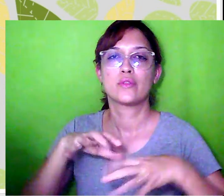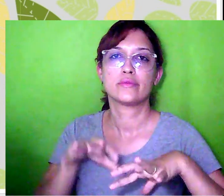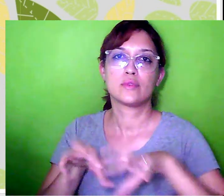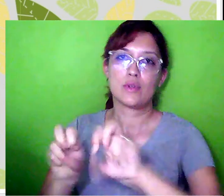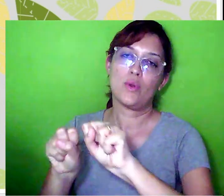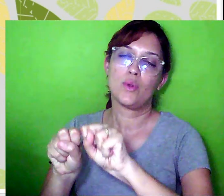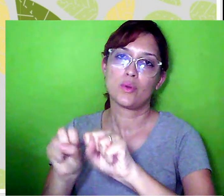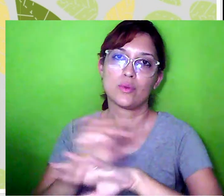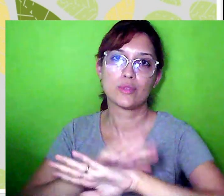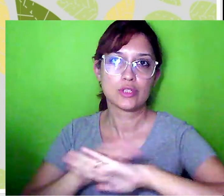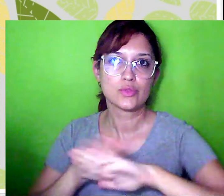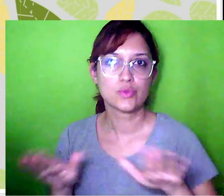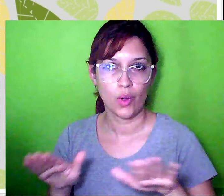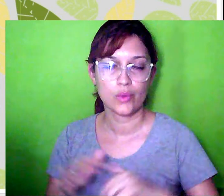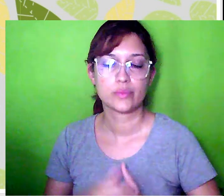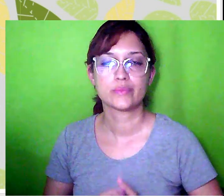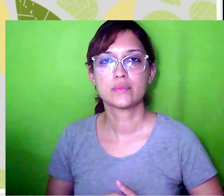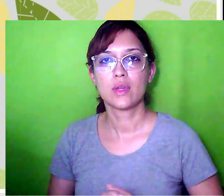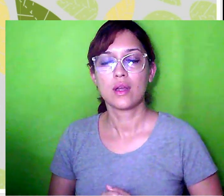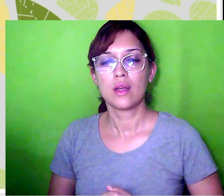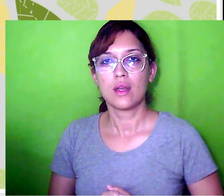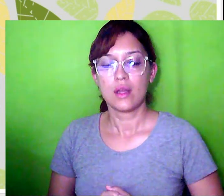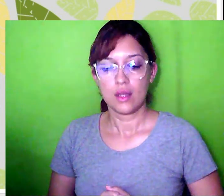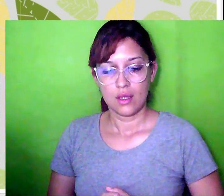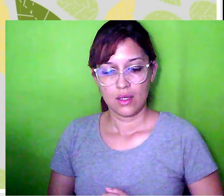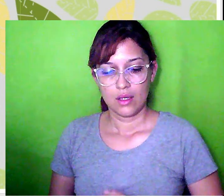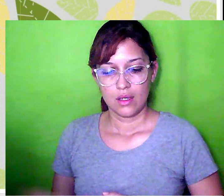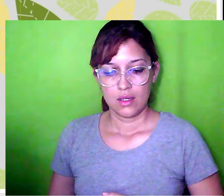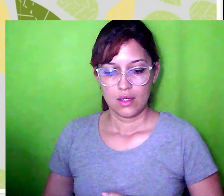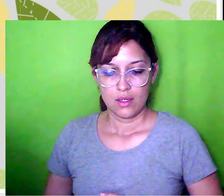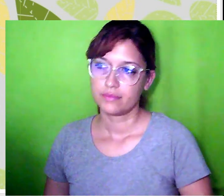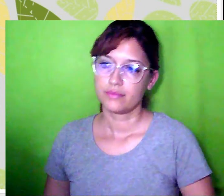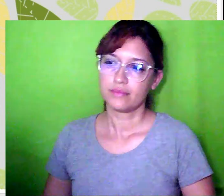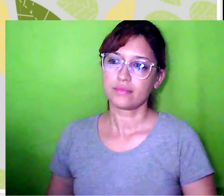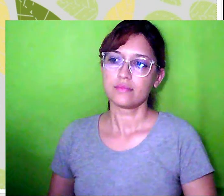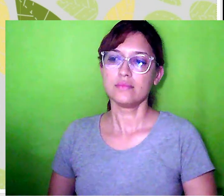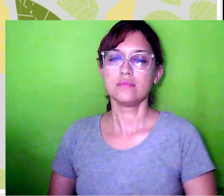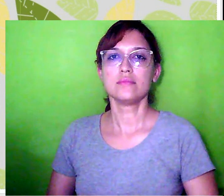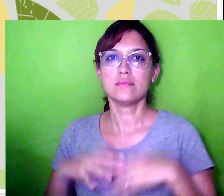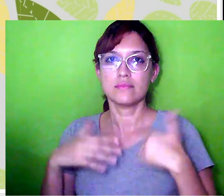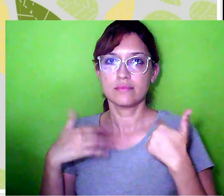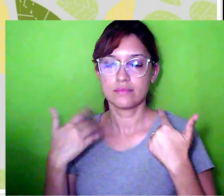Queria que o Brasil voltasse a ser apenas uma colônia.